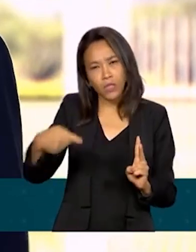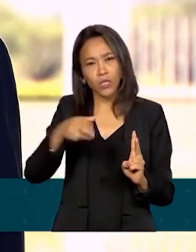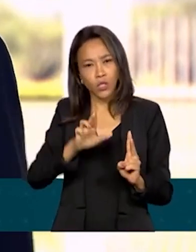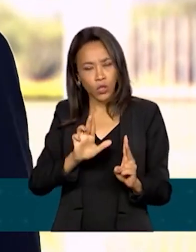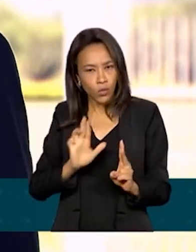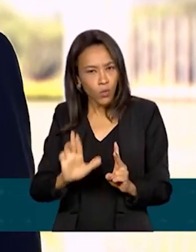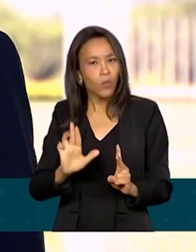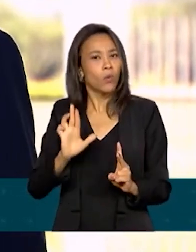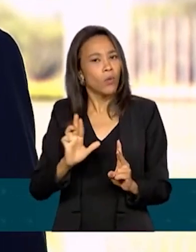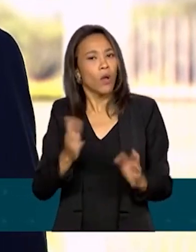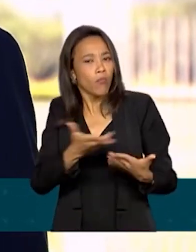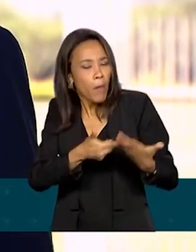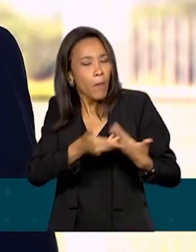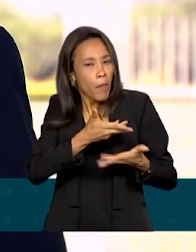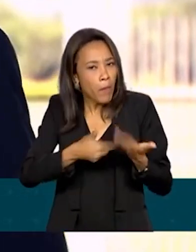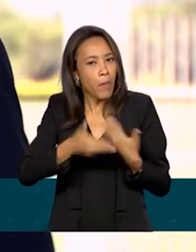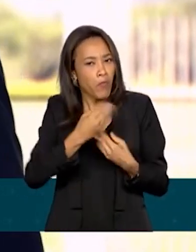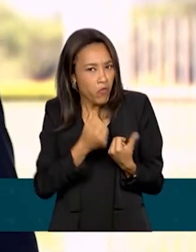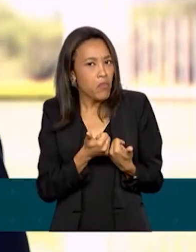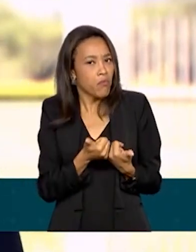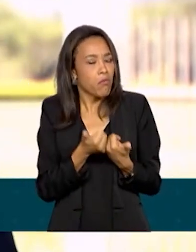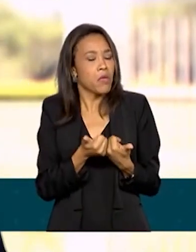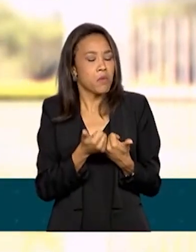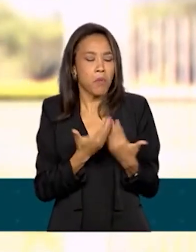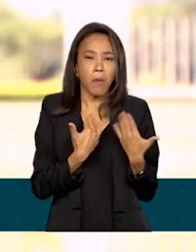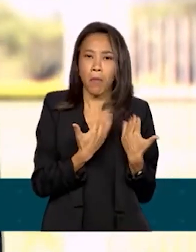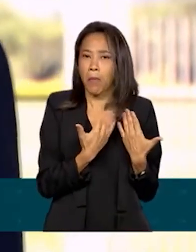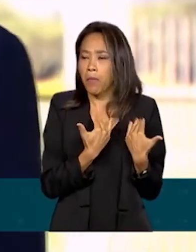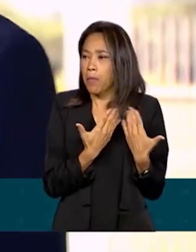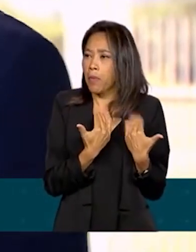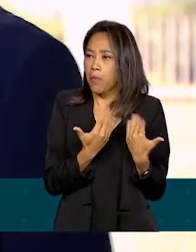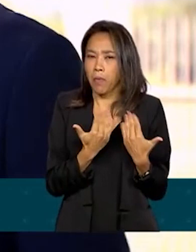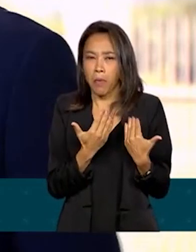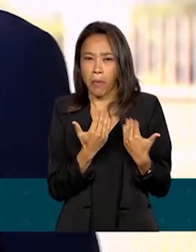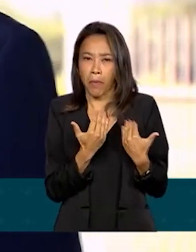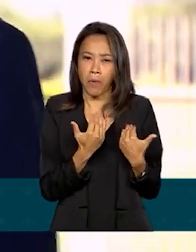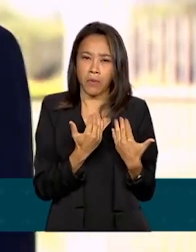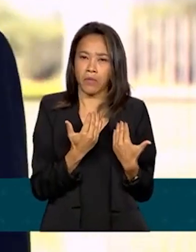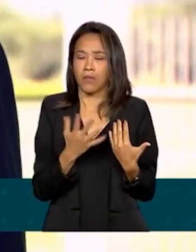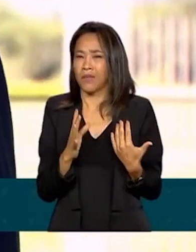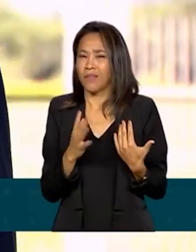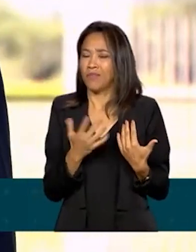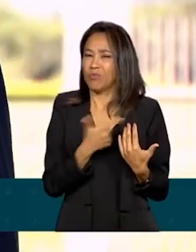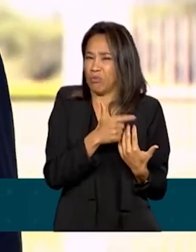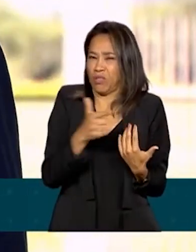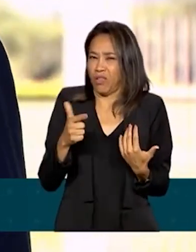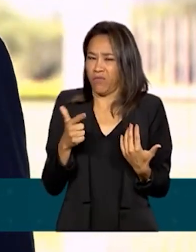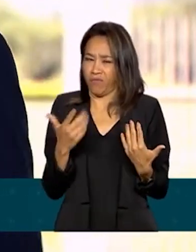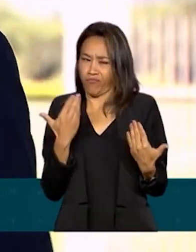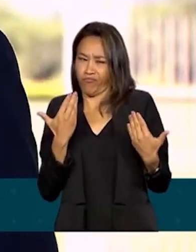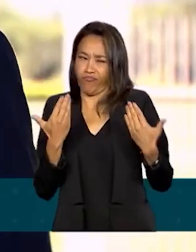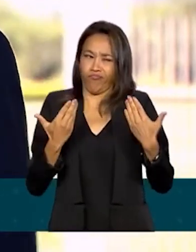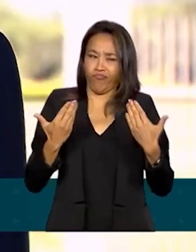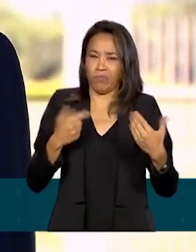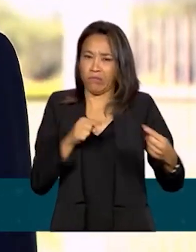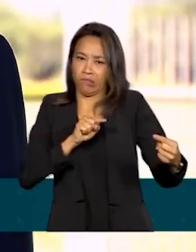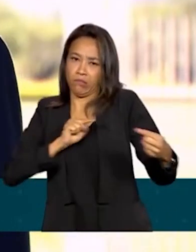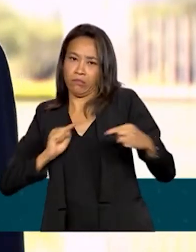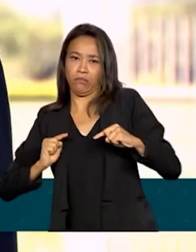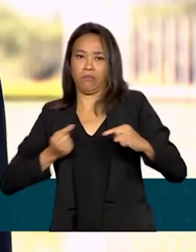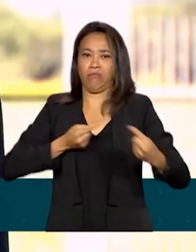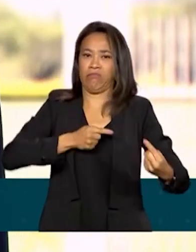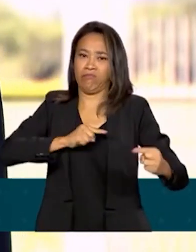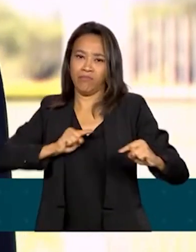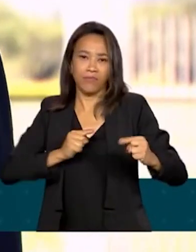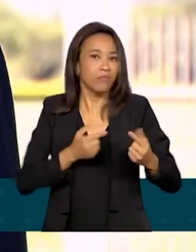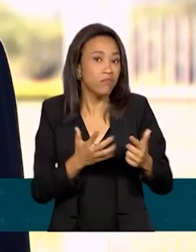tom de diálogo institucional, não existiu qualquer tipo de ameaça ou qualquer sinalização de impasse na visita do